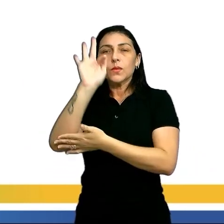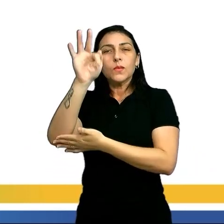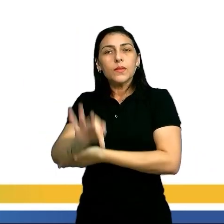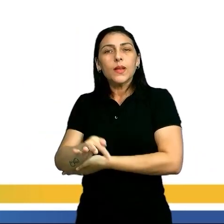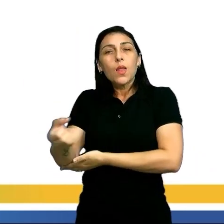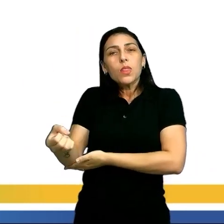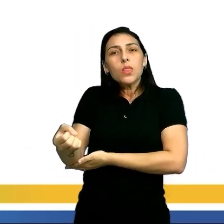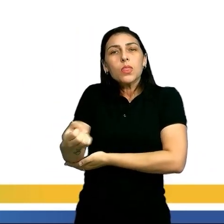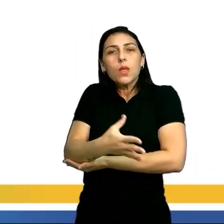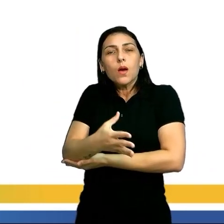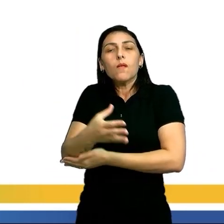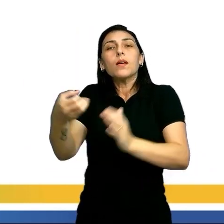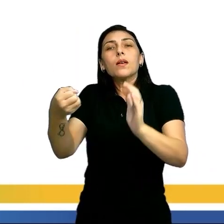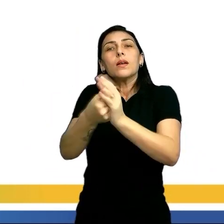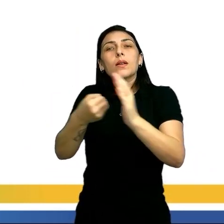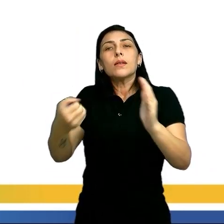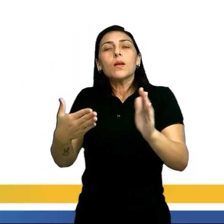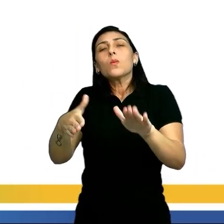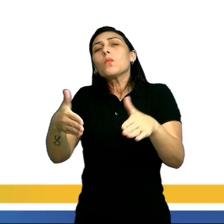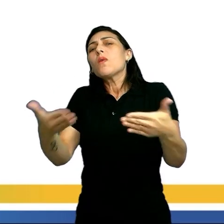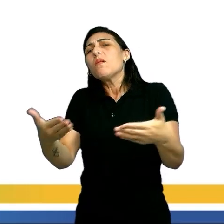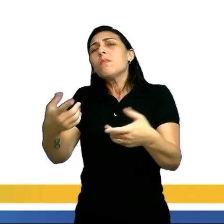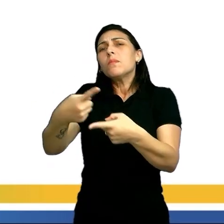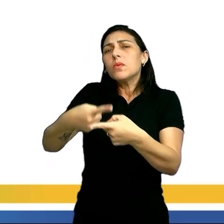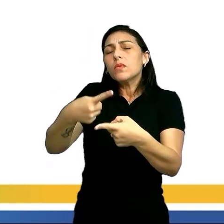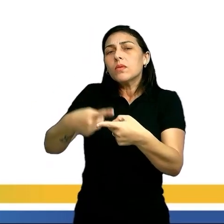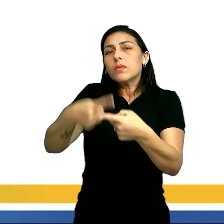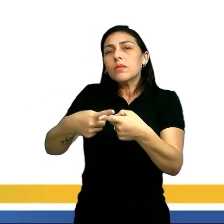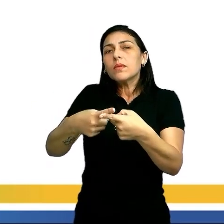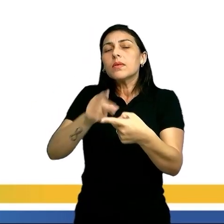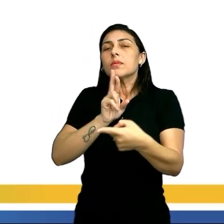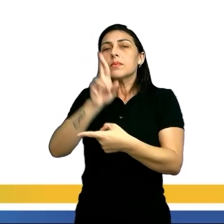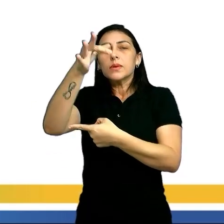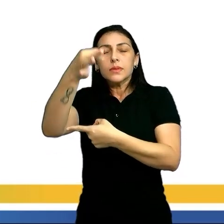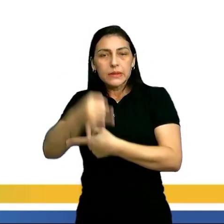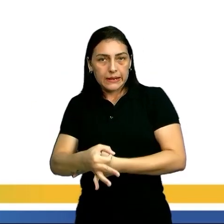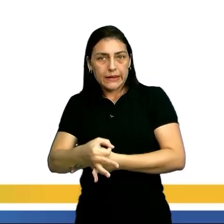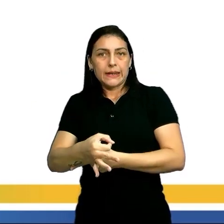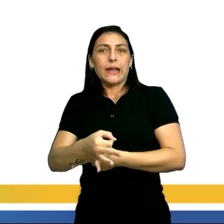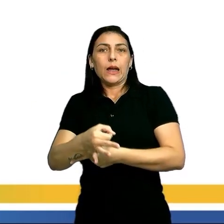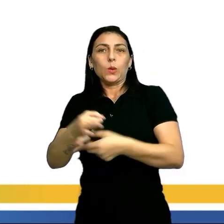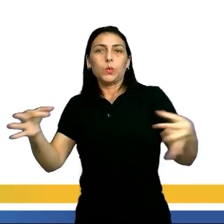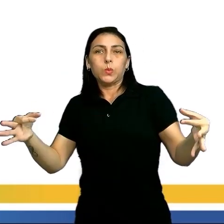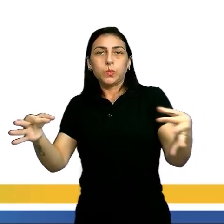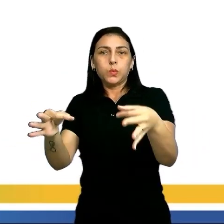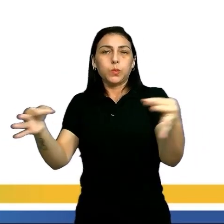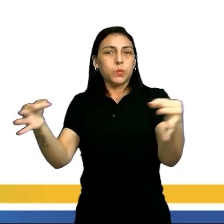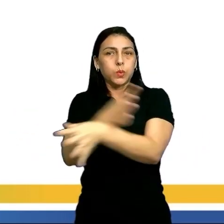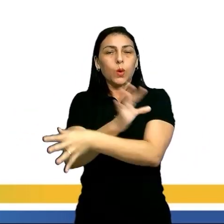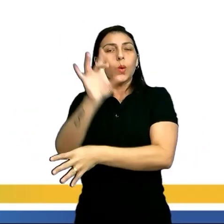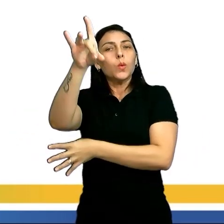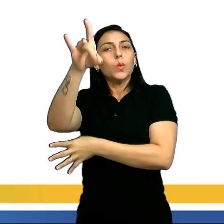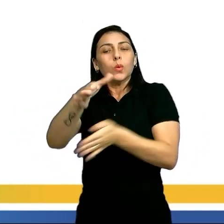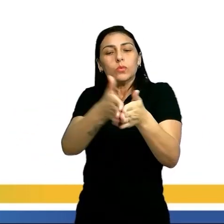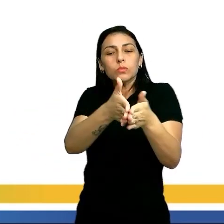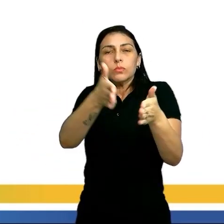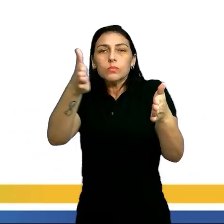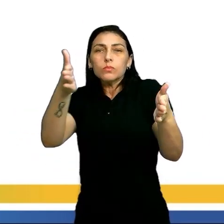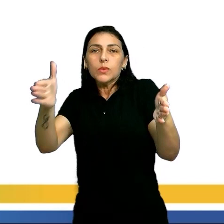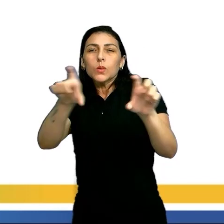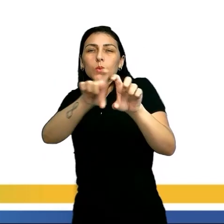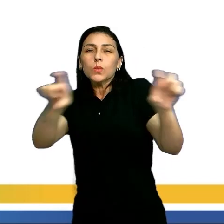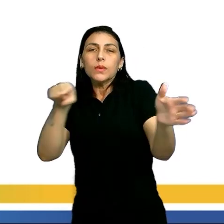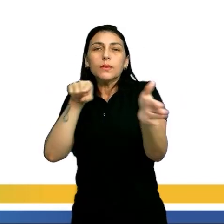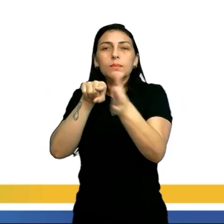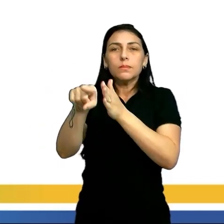nova tendência se caracteriza pela. Por quê? A alternativa correta é aquela que completa esse último período do